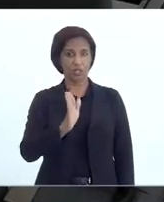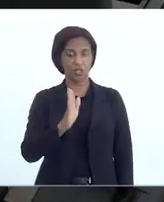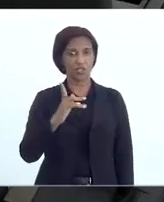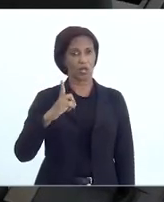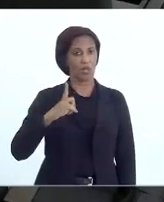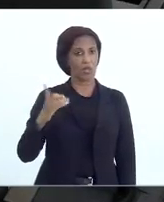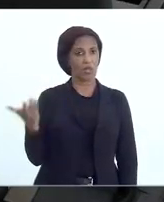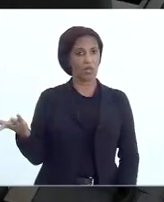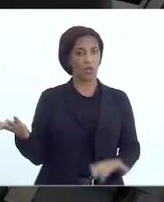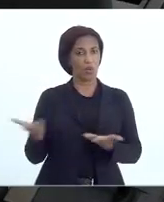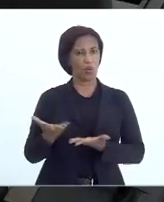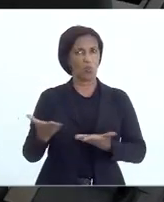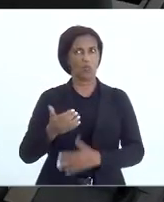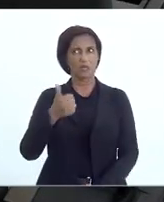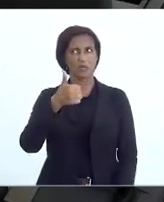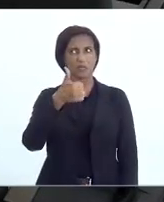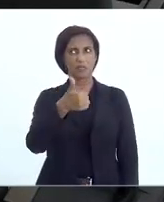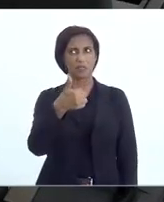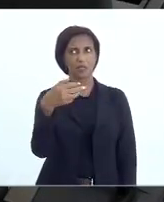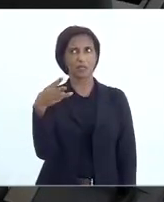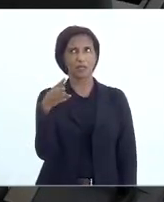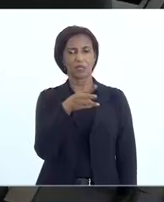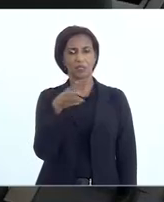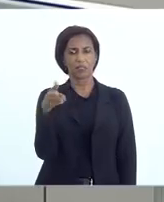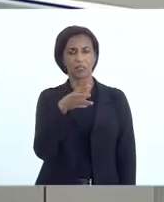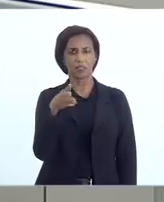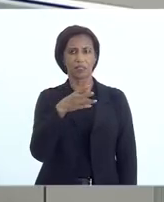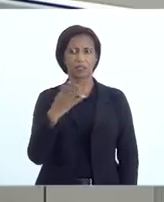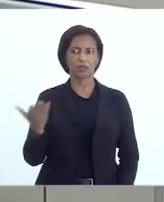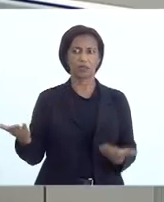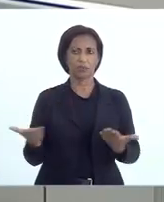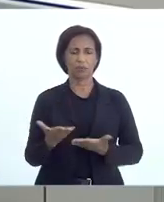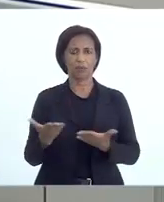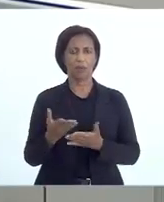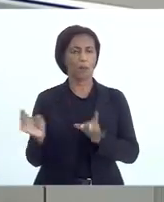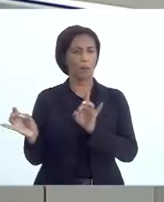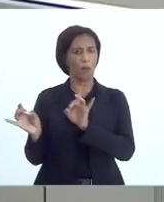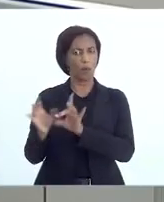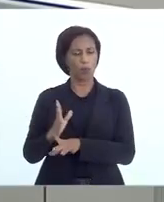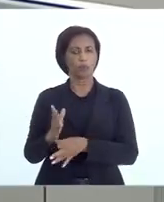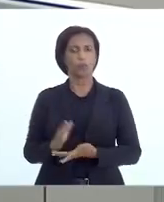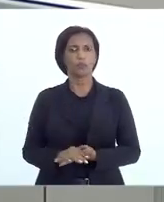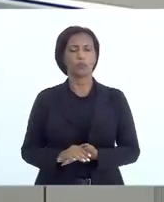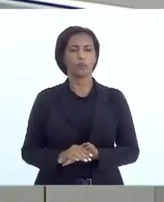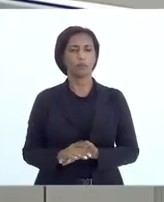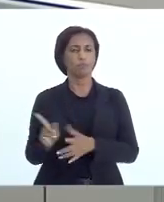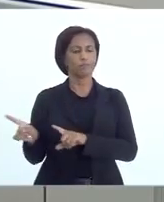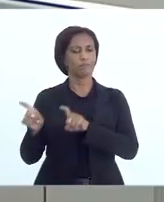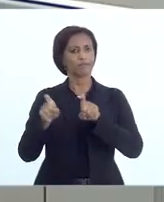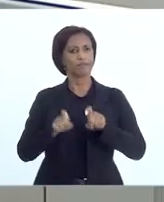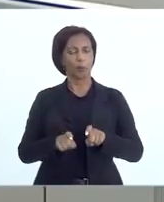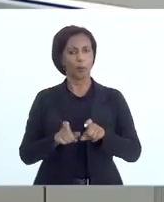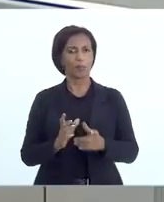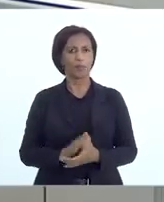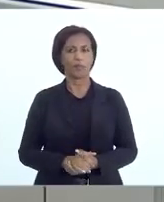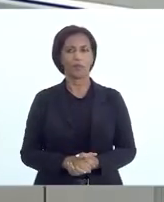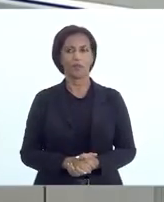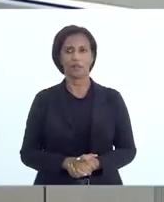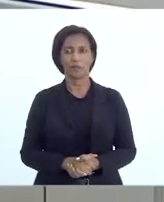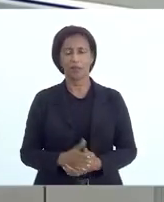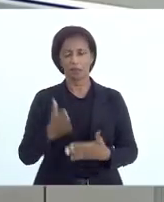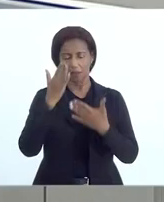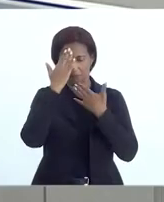lá hoje na base de 133 candidatos e aptos aí para poder tomar posse do carro